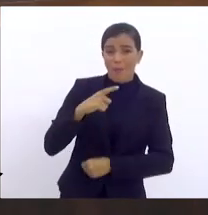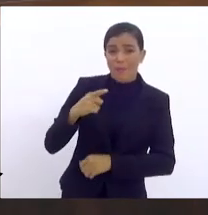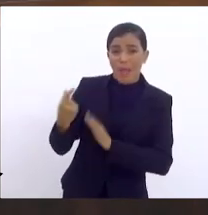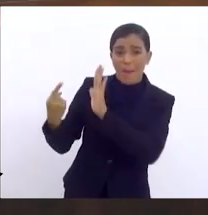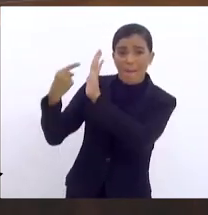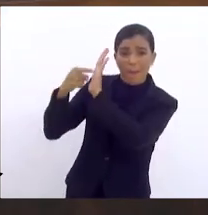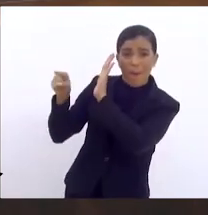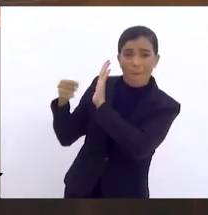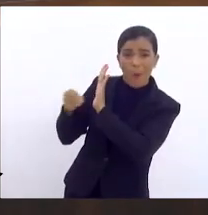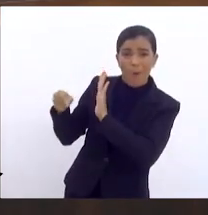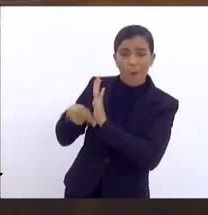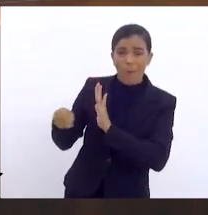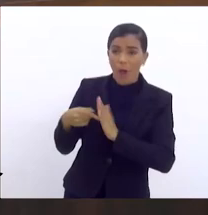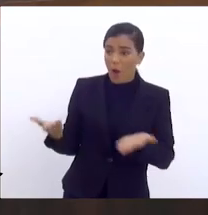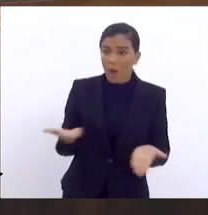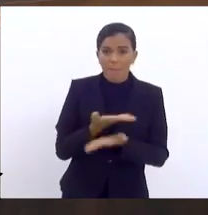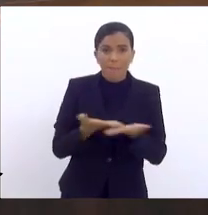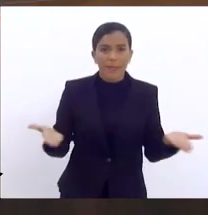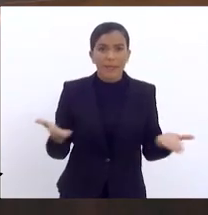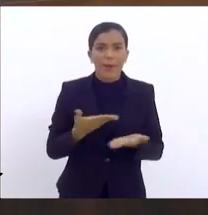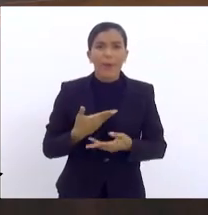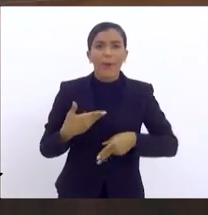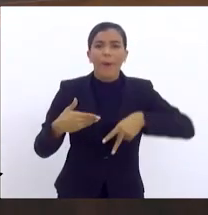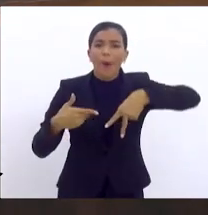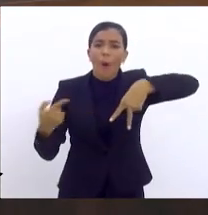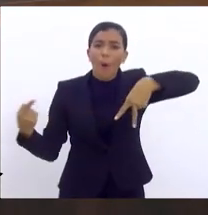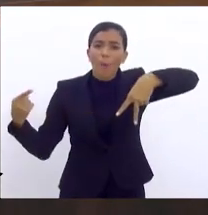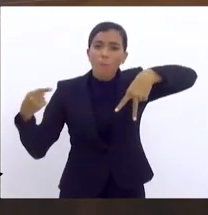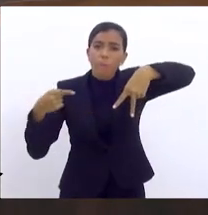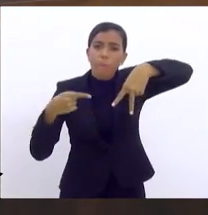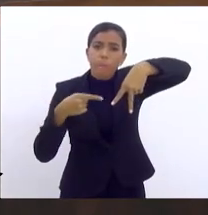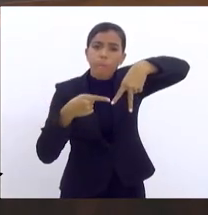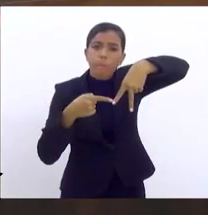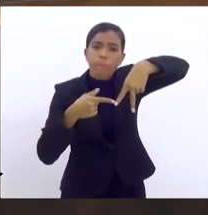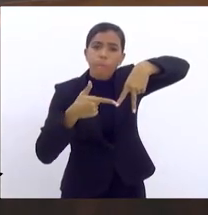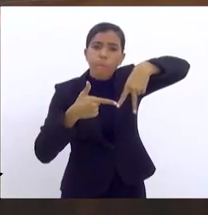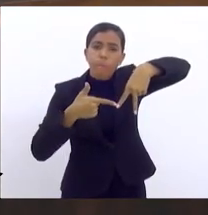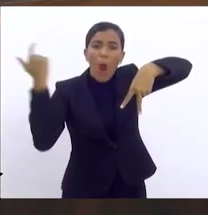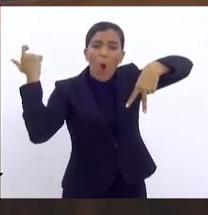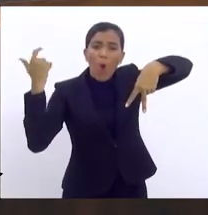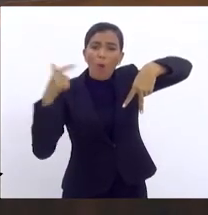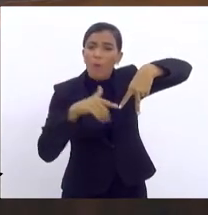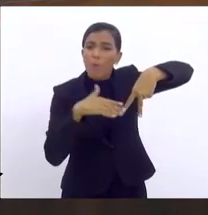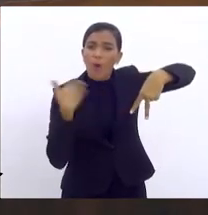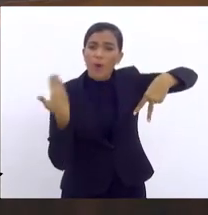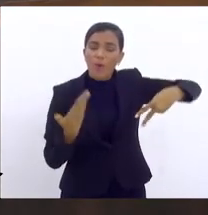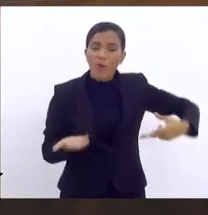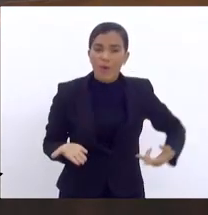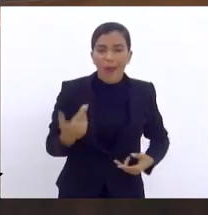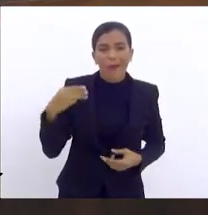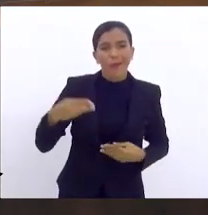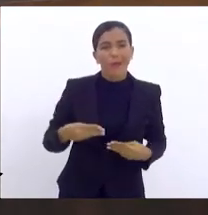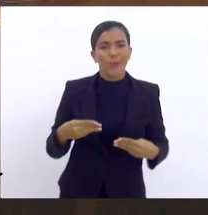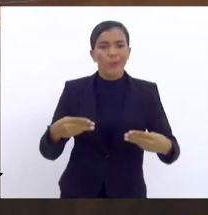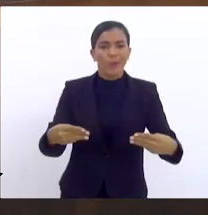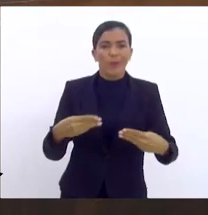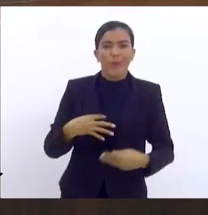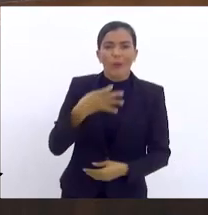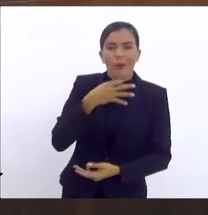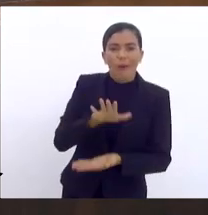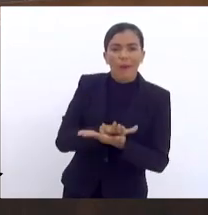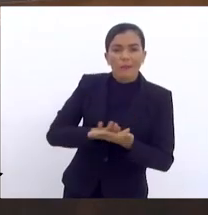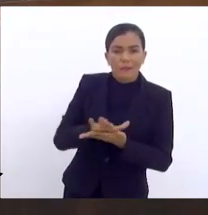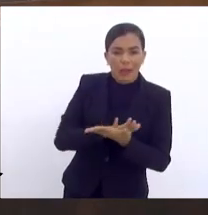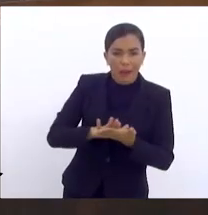pouco tempo agora a gente perdeu um policial com um tiro na perna que atravessou a porta da viatura policial morreu aí veio um ministro lá que não tem não tem conhecimento